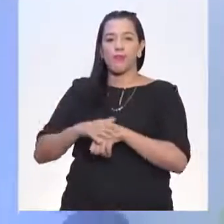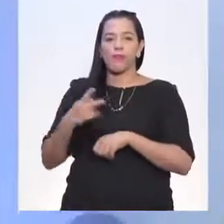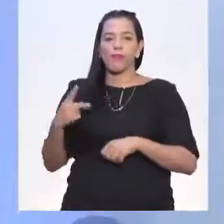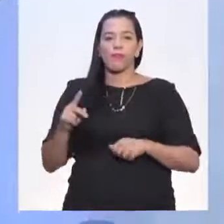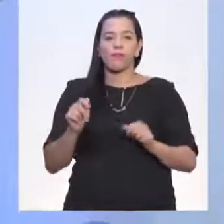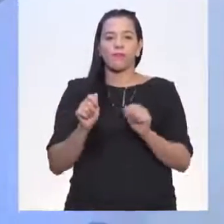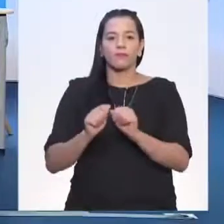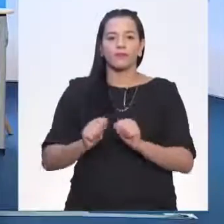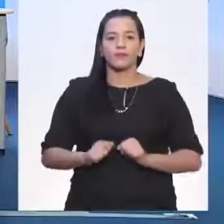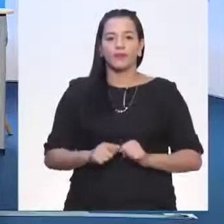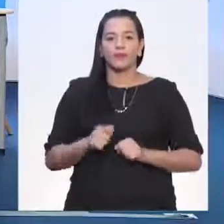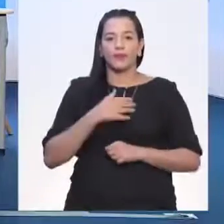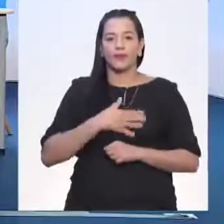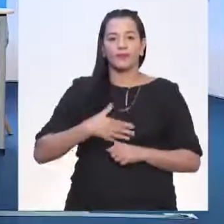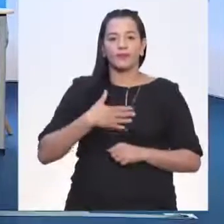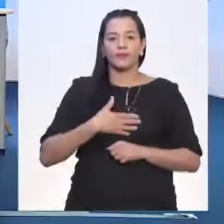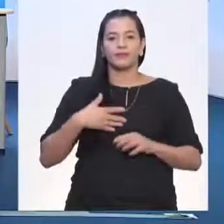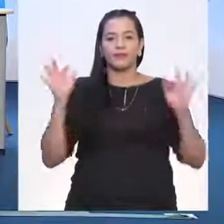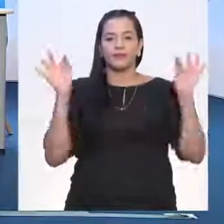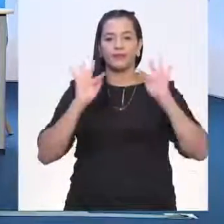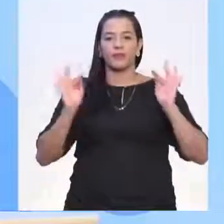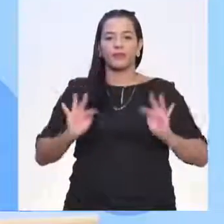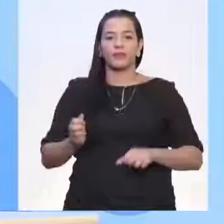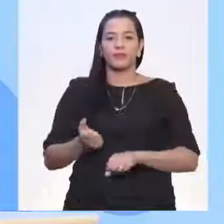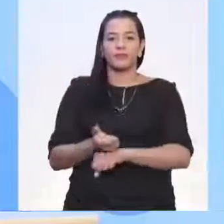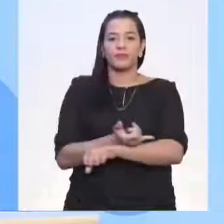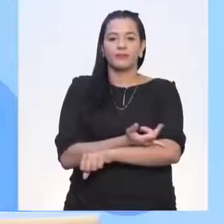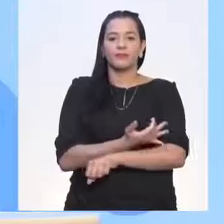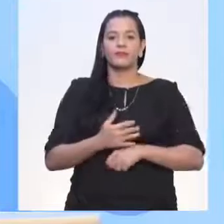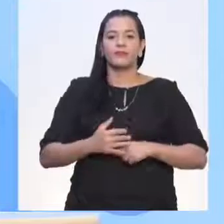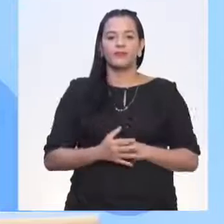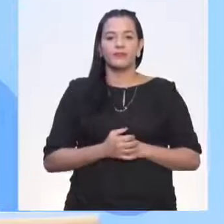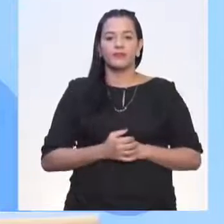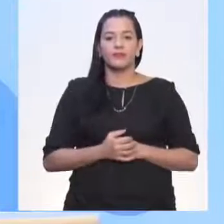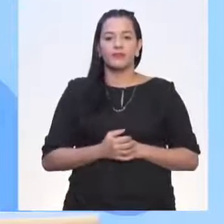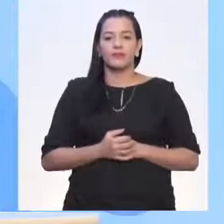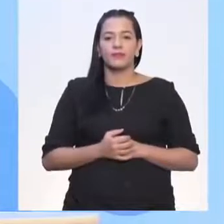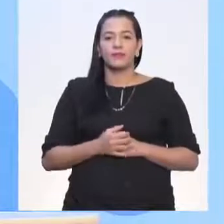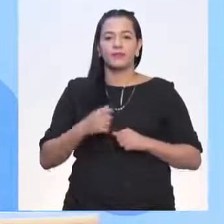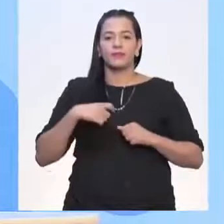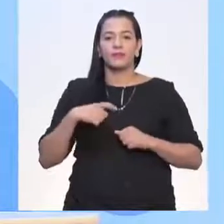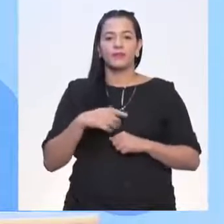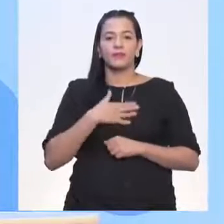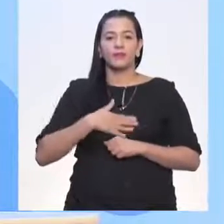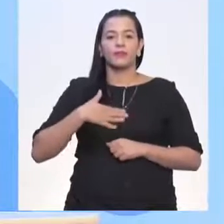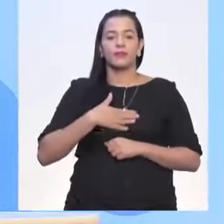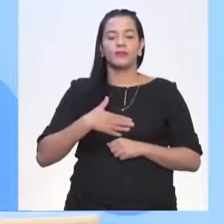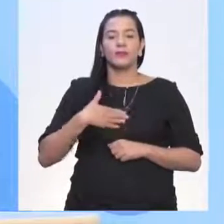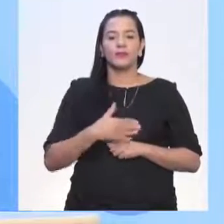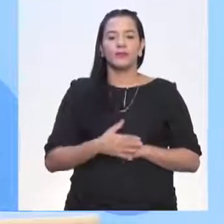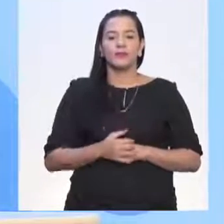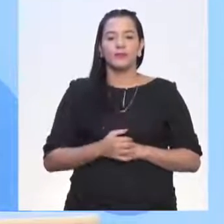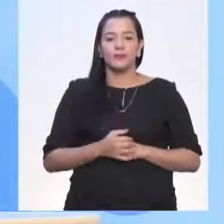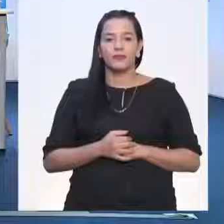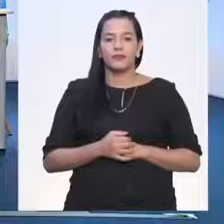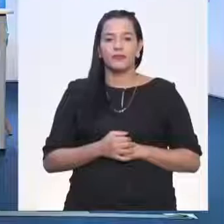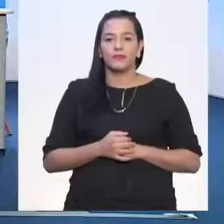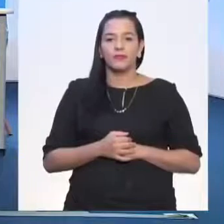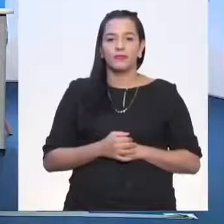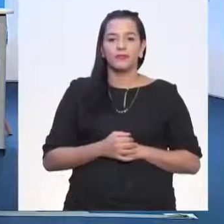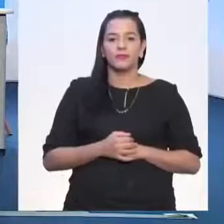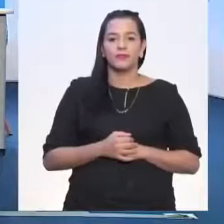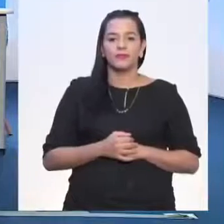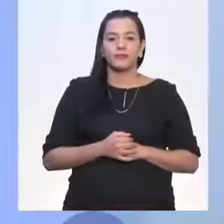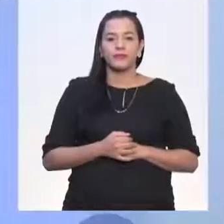tal. Carinha de felicidade do Edi Joel, ó, ficou até emocionado. Esse é o Edi Joel, Saudosismo. meu grande parceiro, é isso aí.